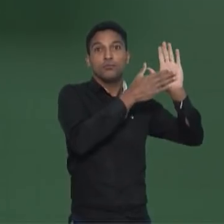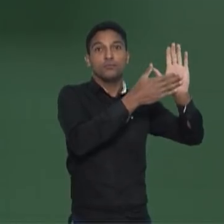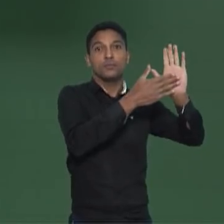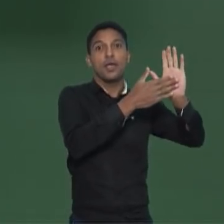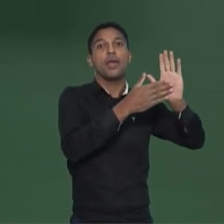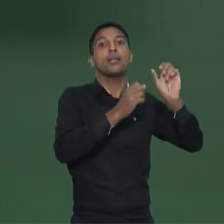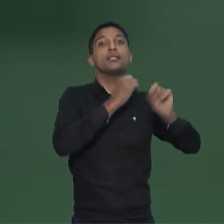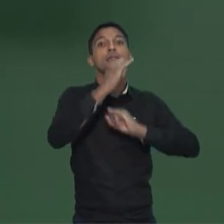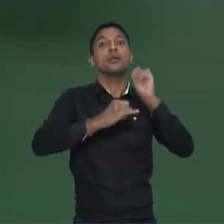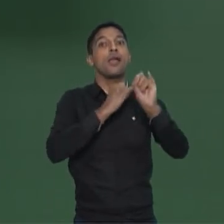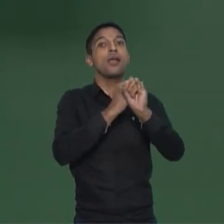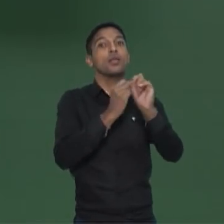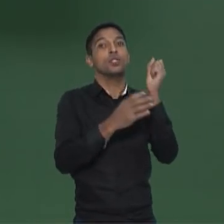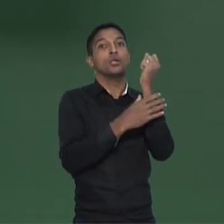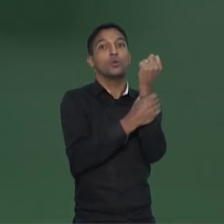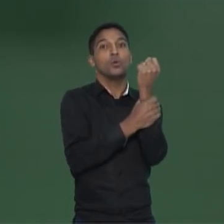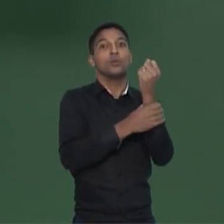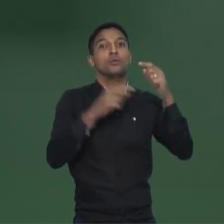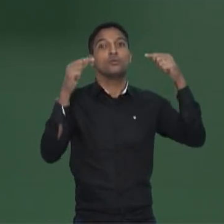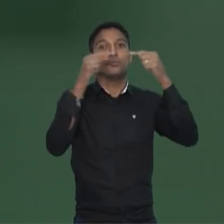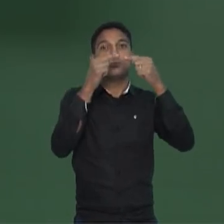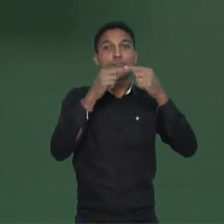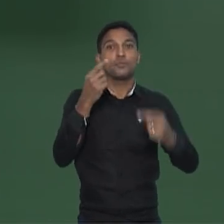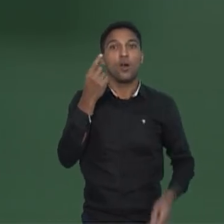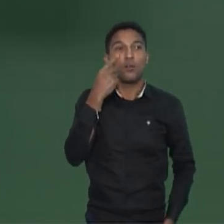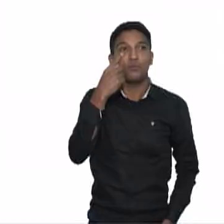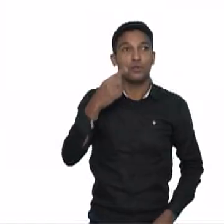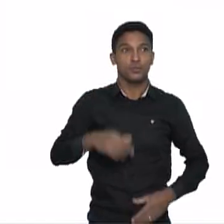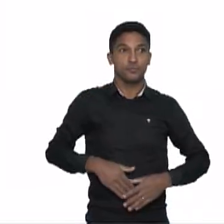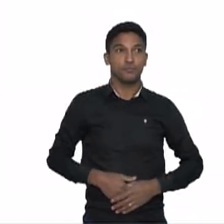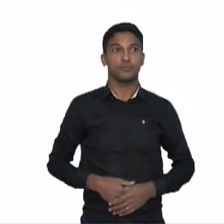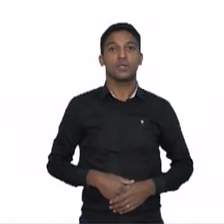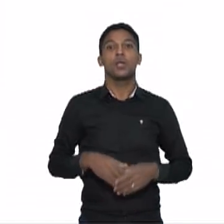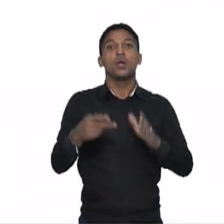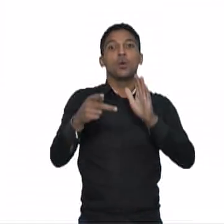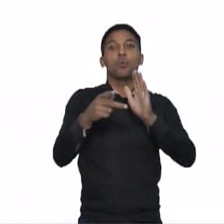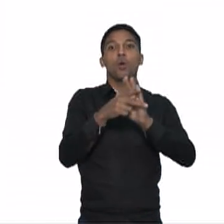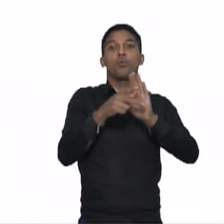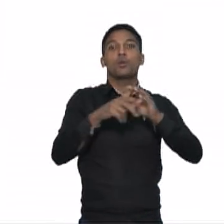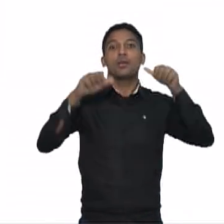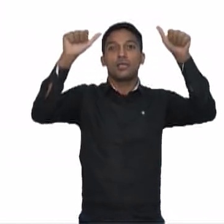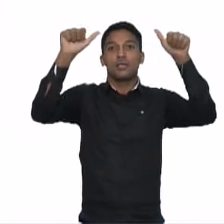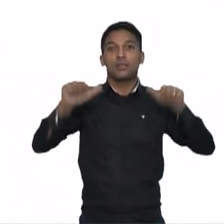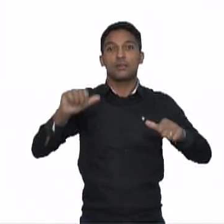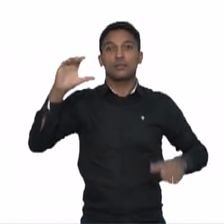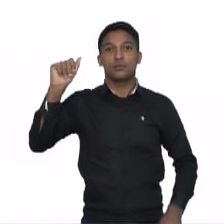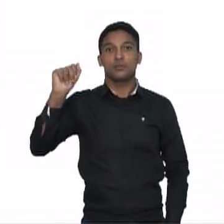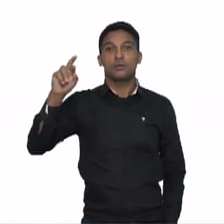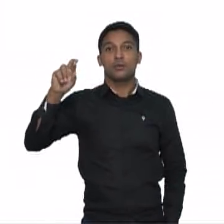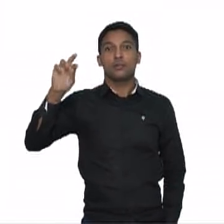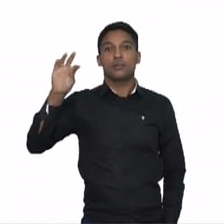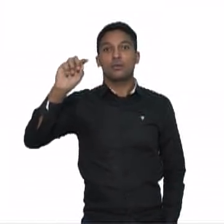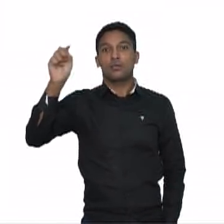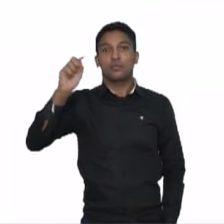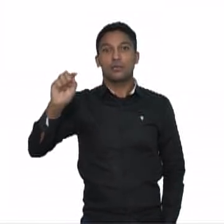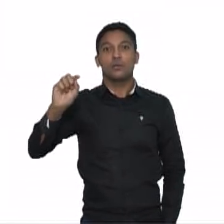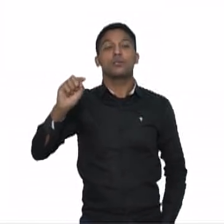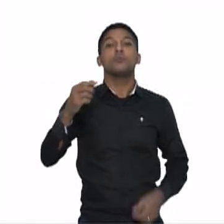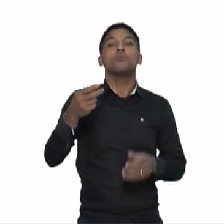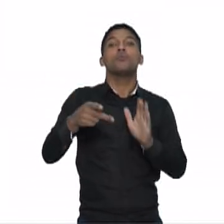Nosso texto 2. Veja o cartaz de campanha de 2017 relativa à comemoração daquele